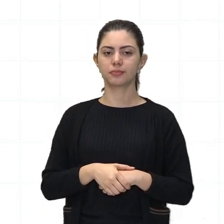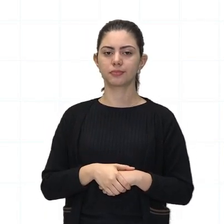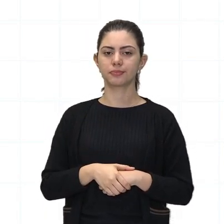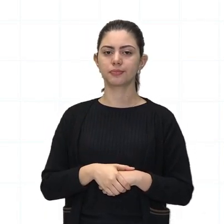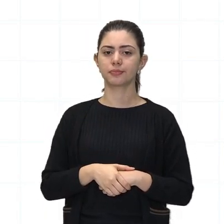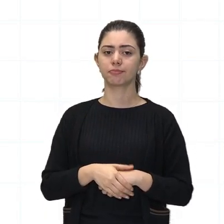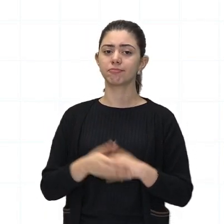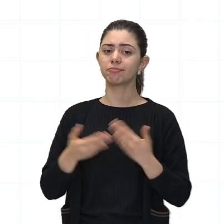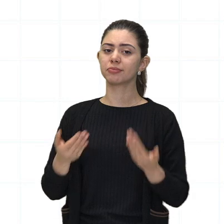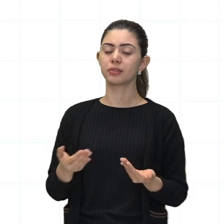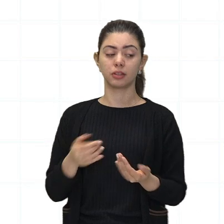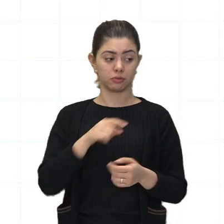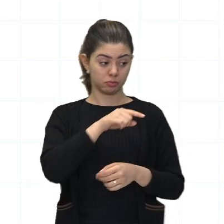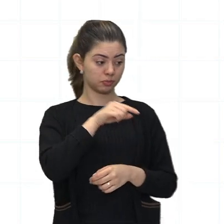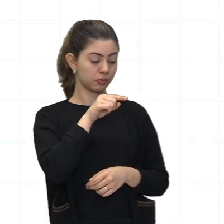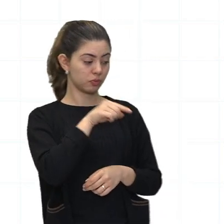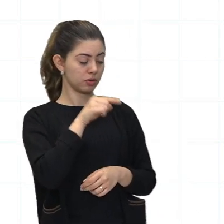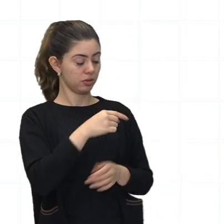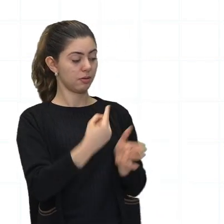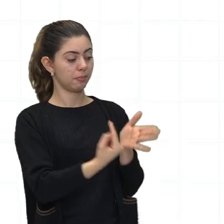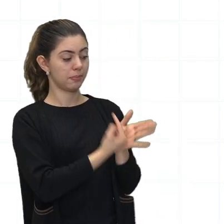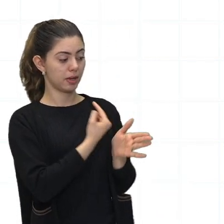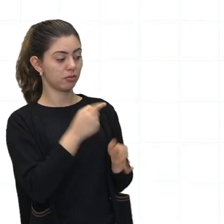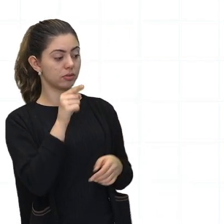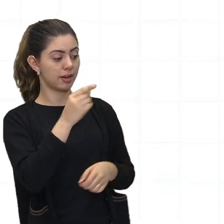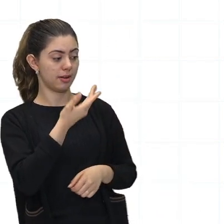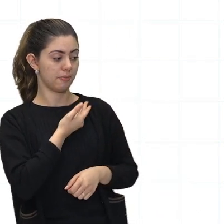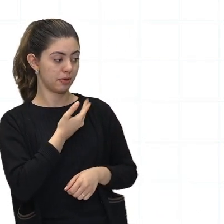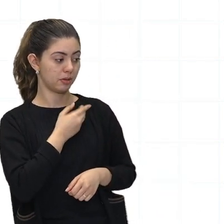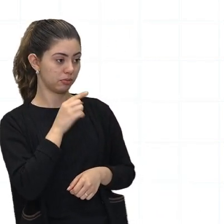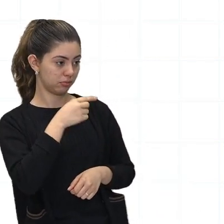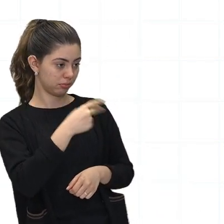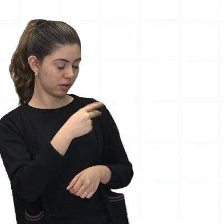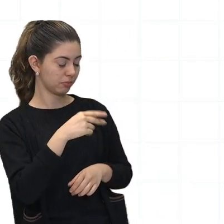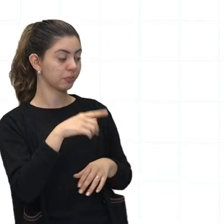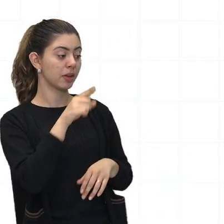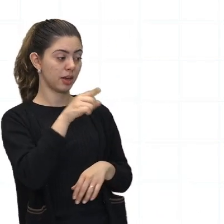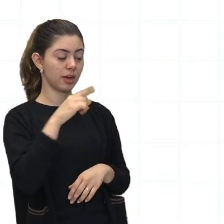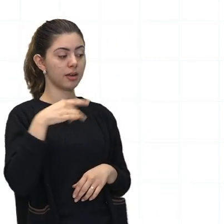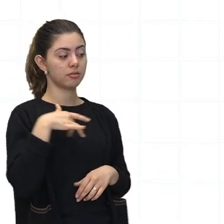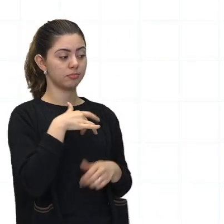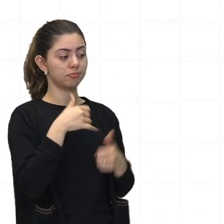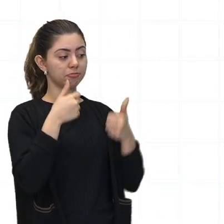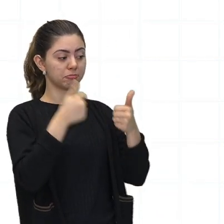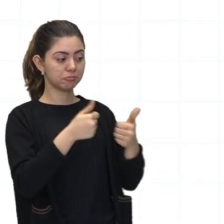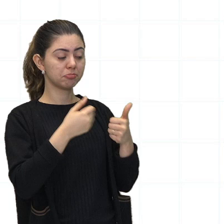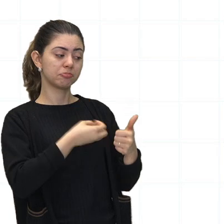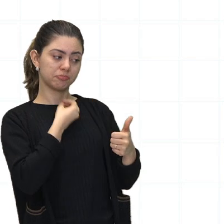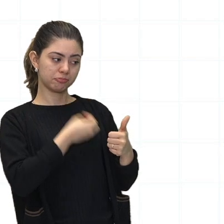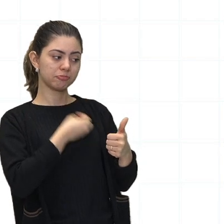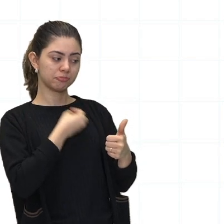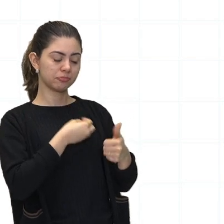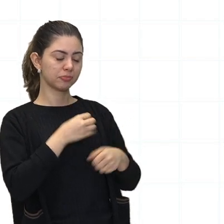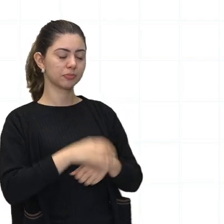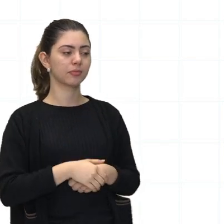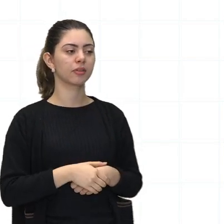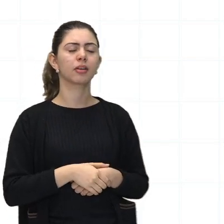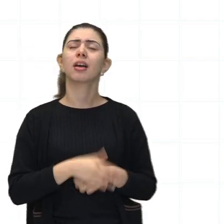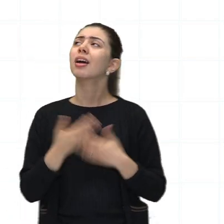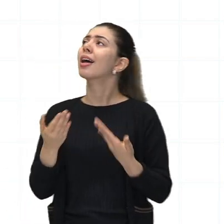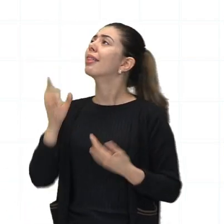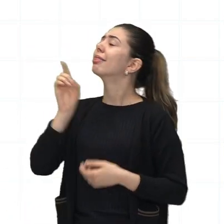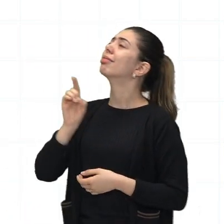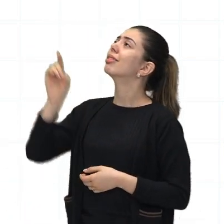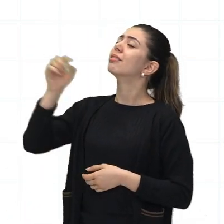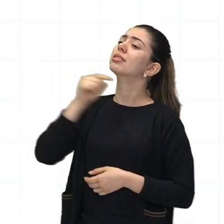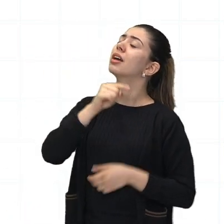Vós me perguntais pelo vosso amigo, e eu bem vos digo que está vivo e são. Ai Deus, onde está